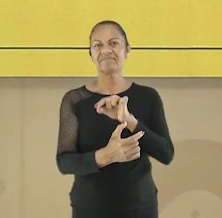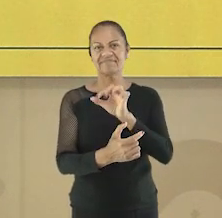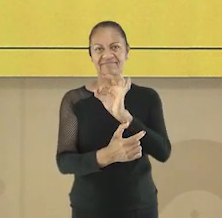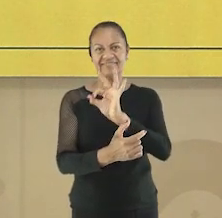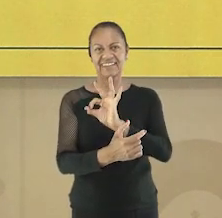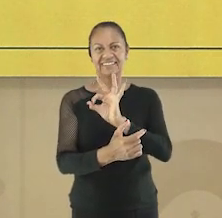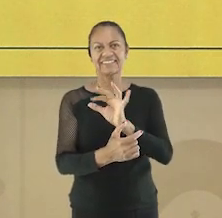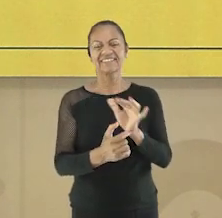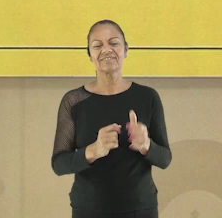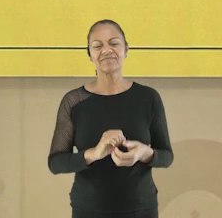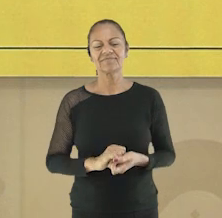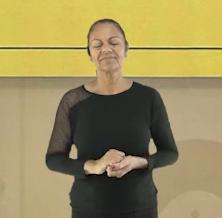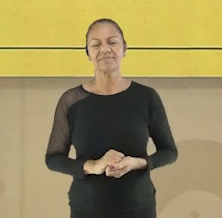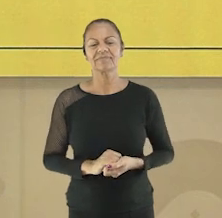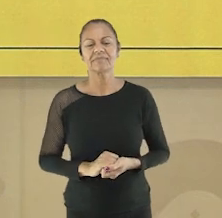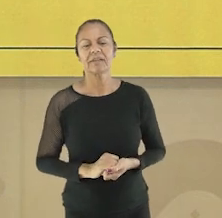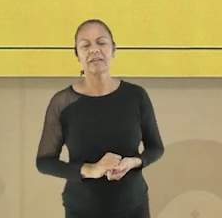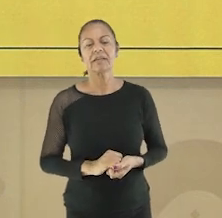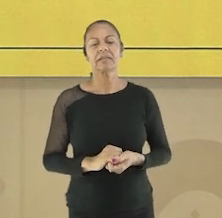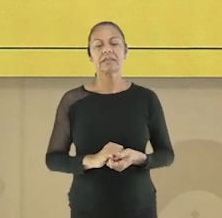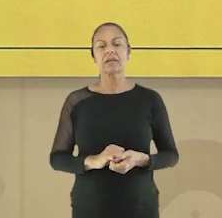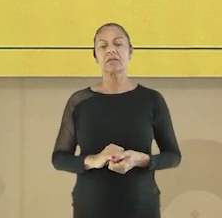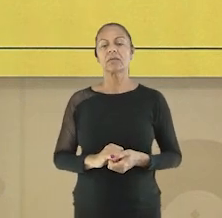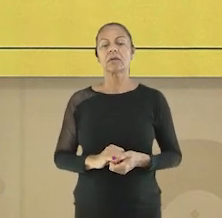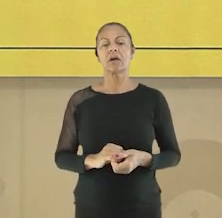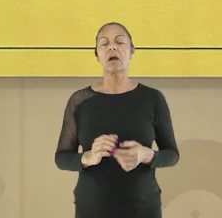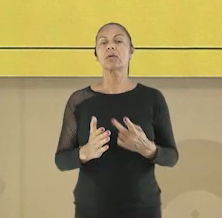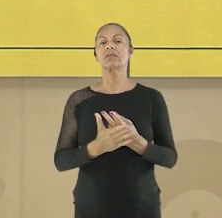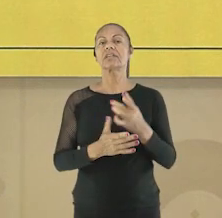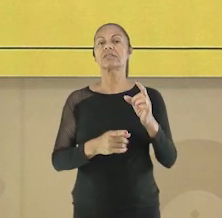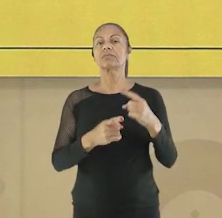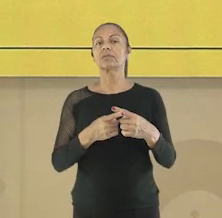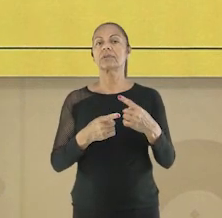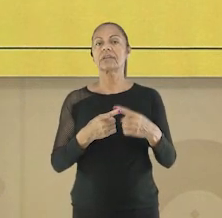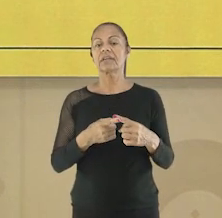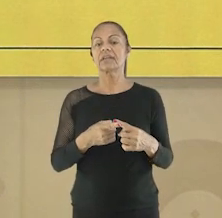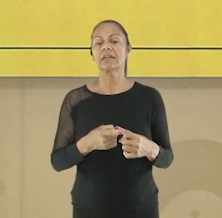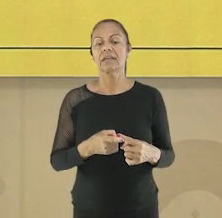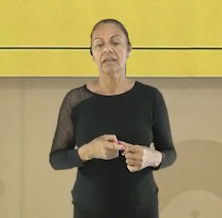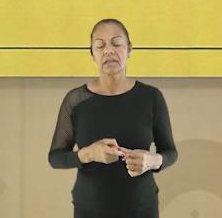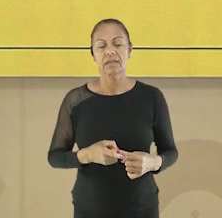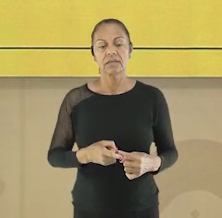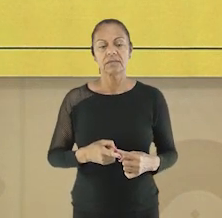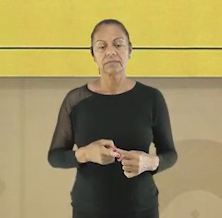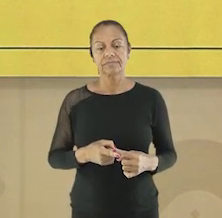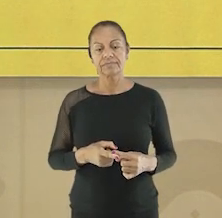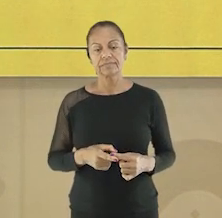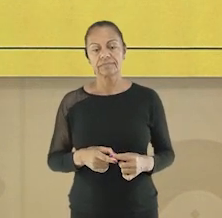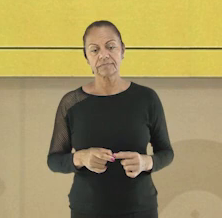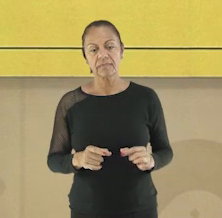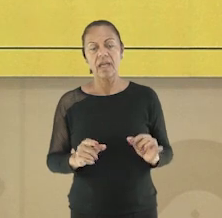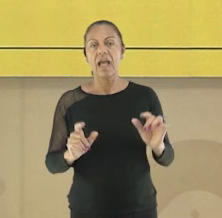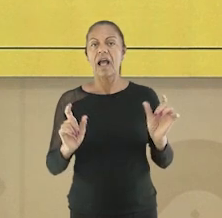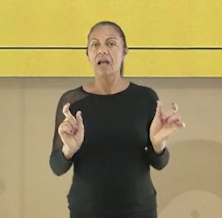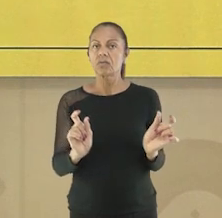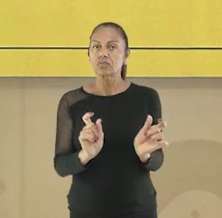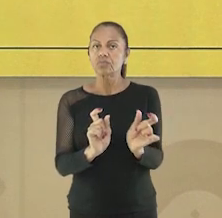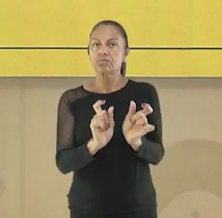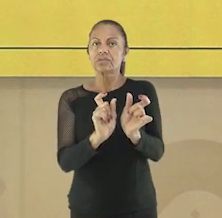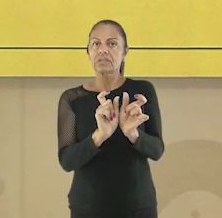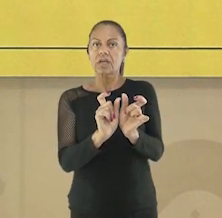uma próclise. Nesse caso aqui, a próclise ocorre pois a conjunção subordinativa que